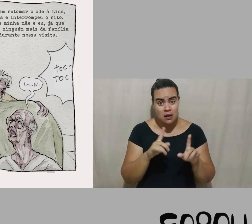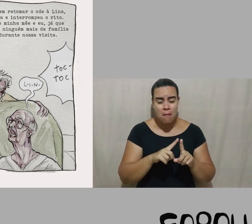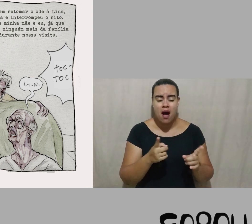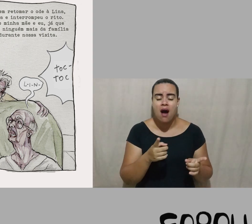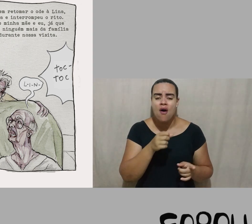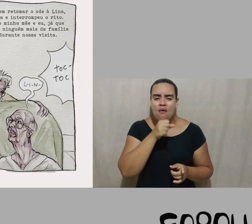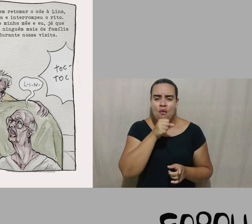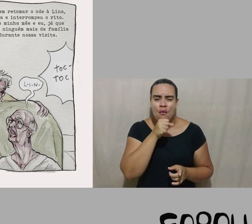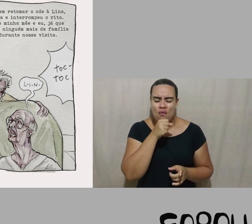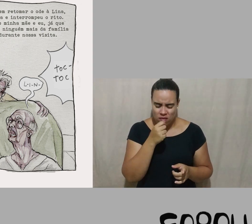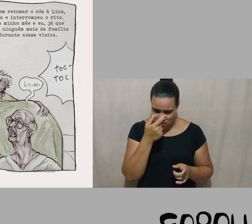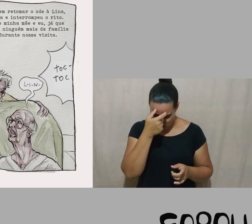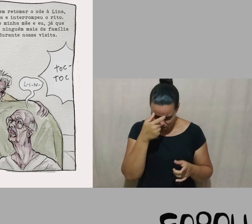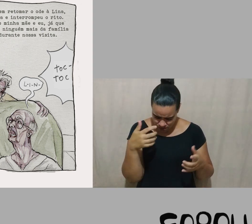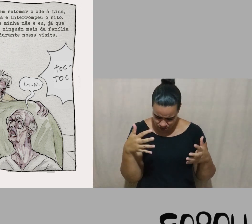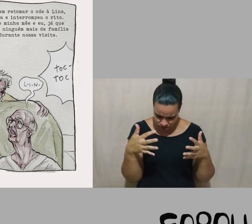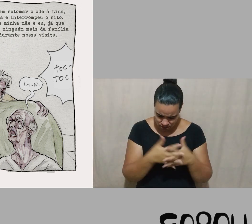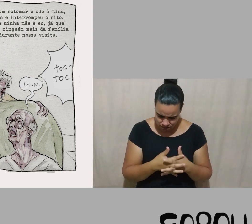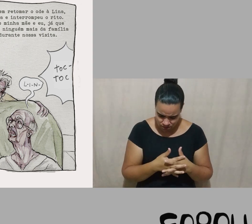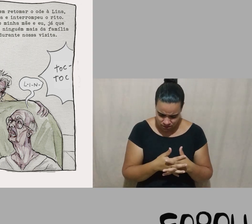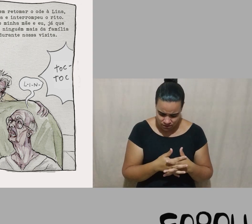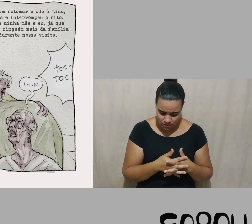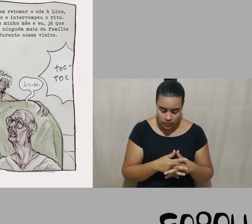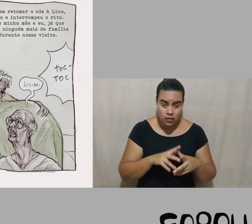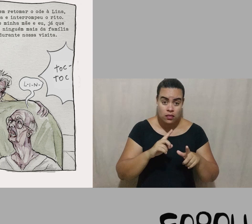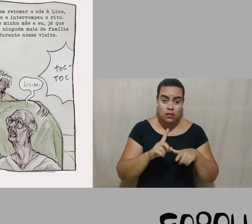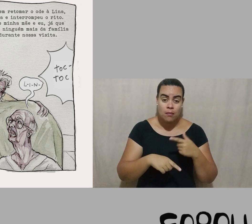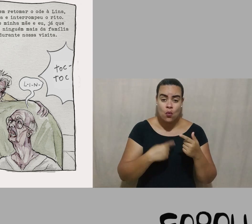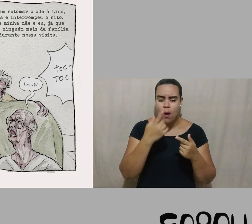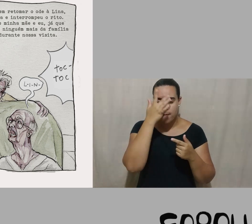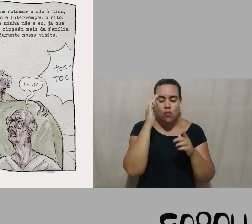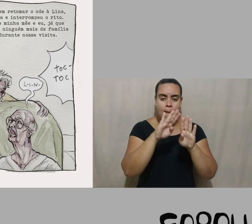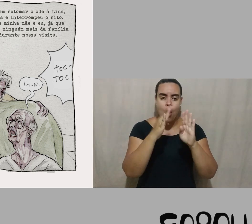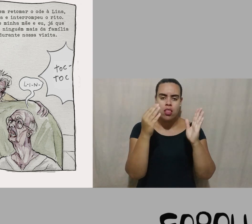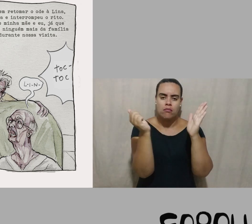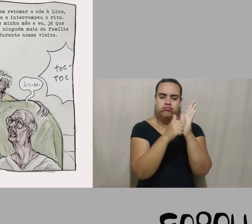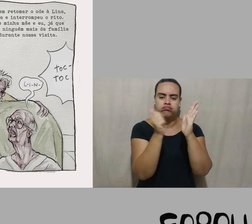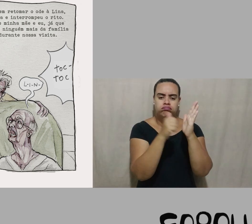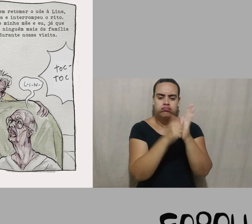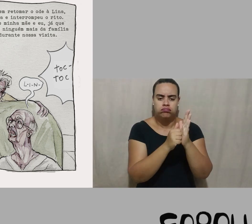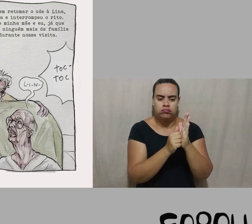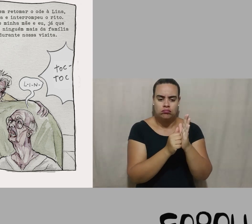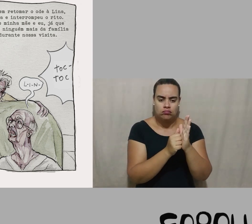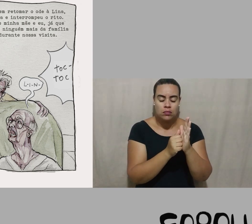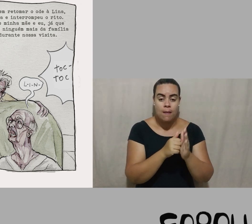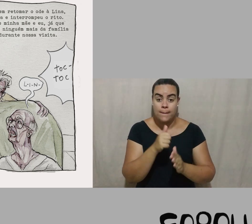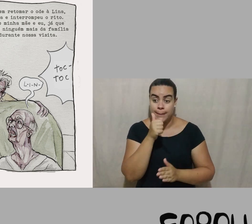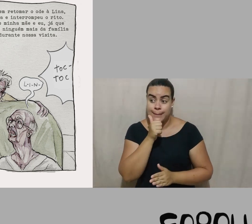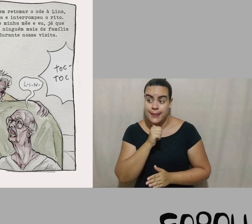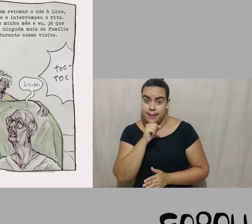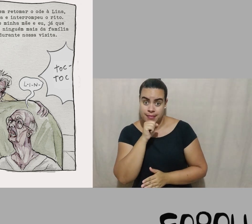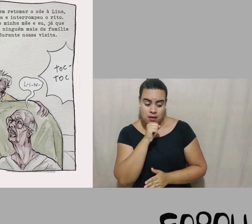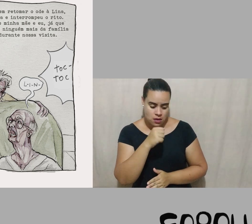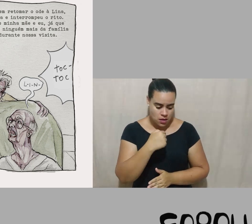não correspondia à situação. Antes que conseguissem retomar o ódio a Lina, alguém bateu na porta e interrompeu o rito. O pânico